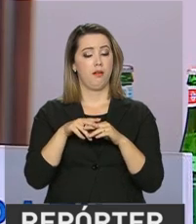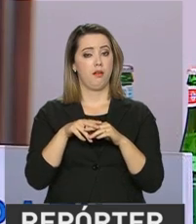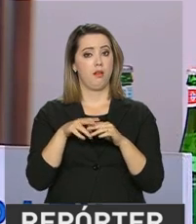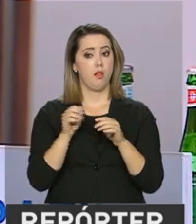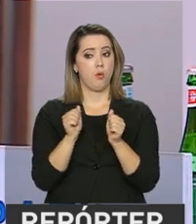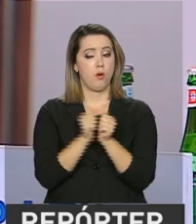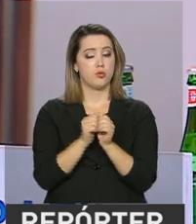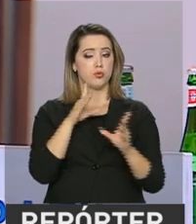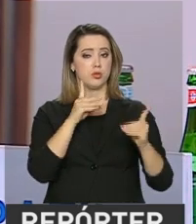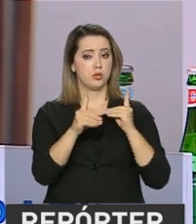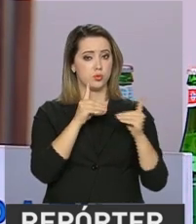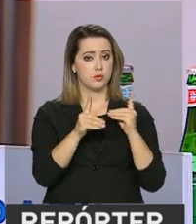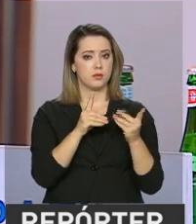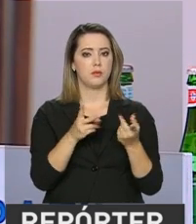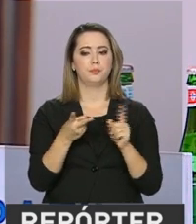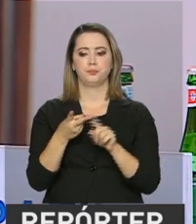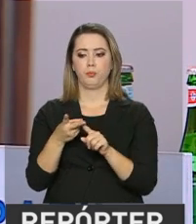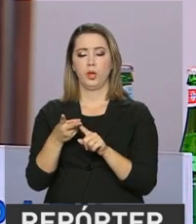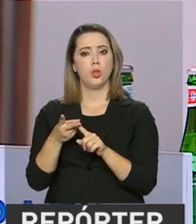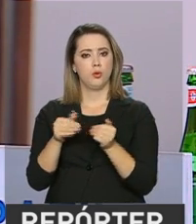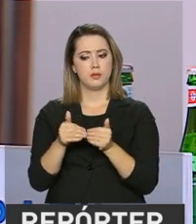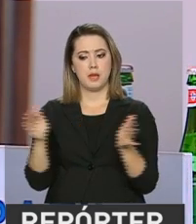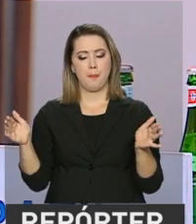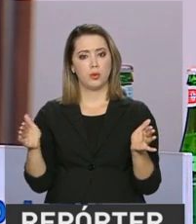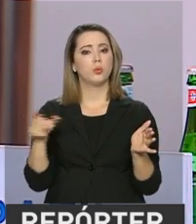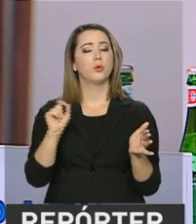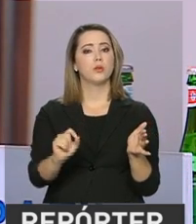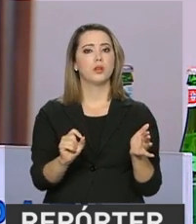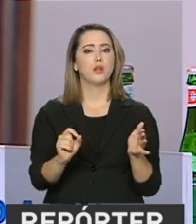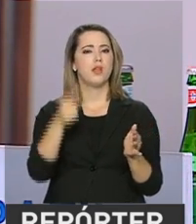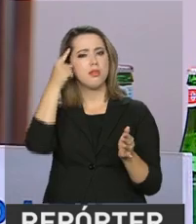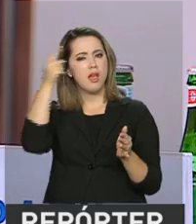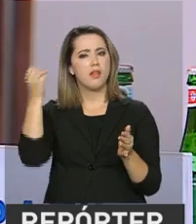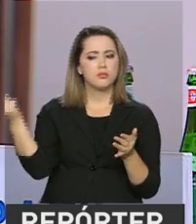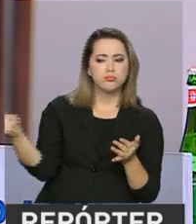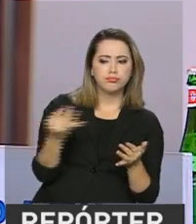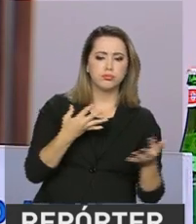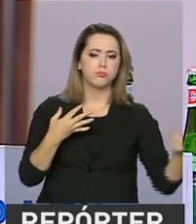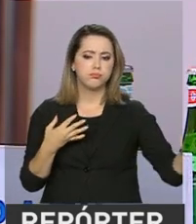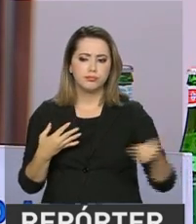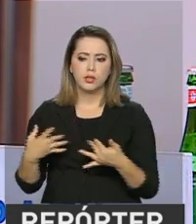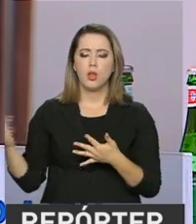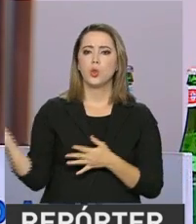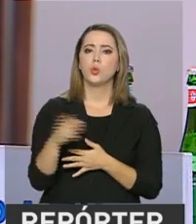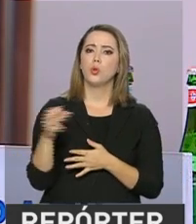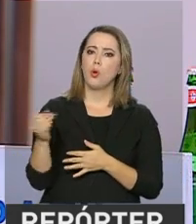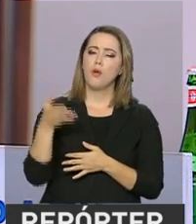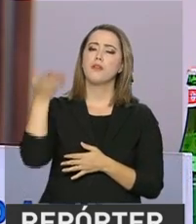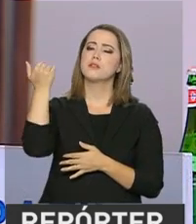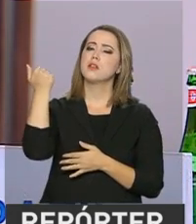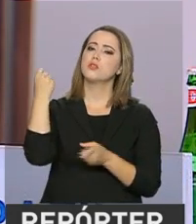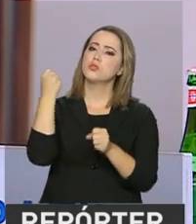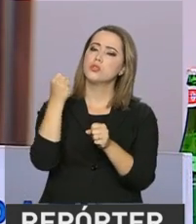diálogo. Abertura ao mundo, a pluralidade de ideias, a novas e antigas